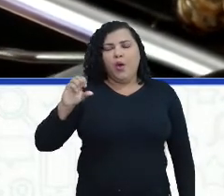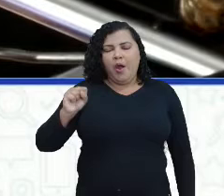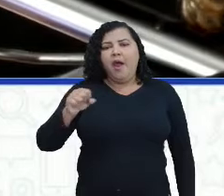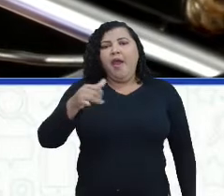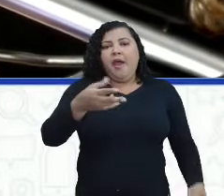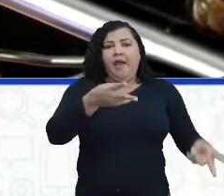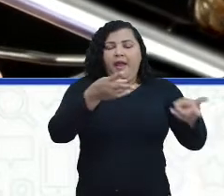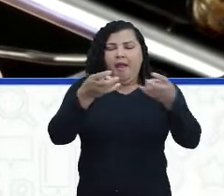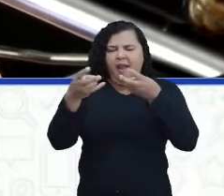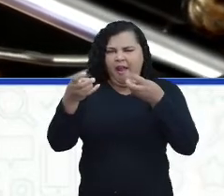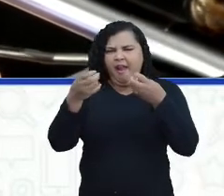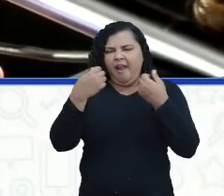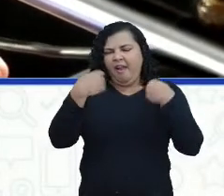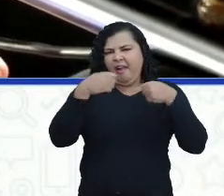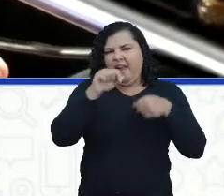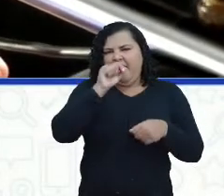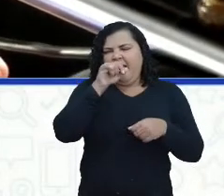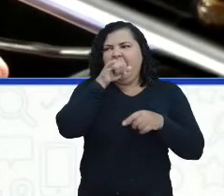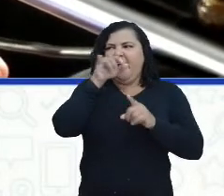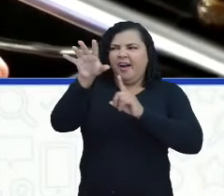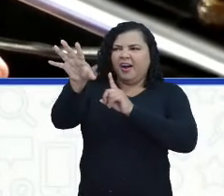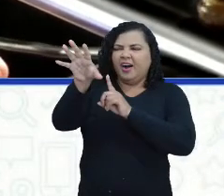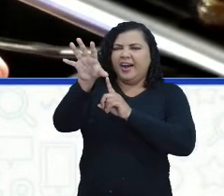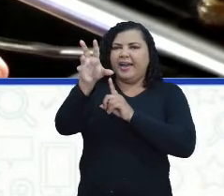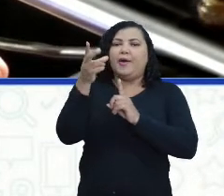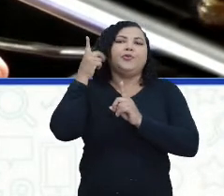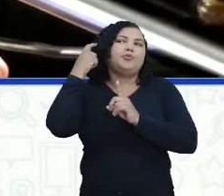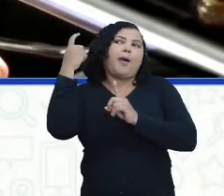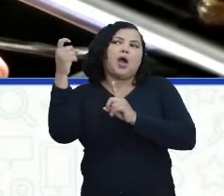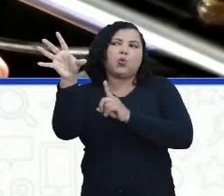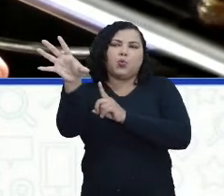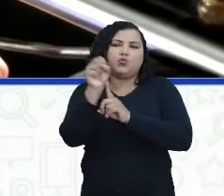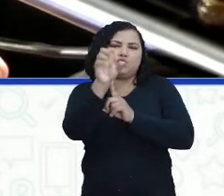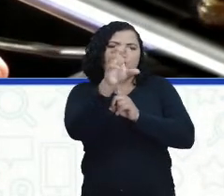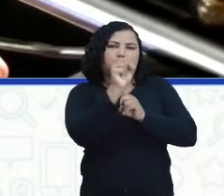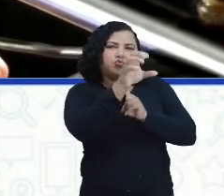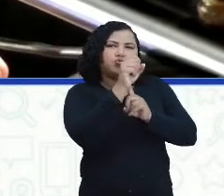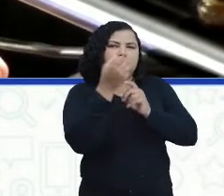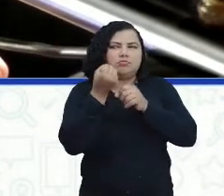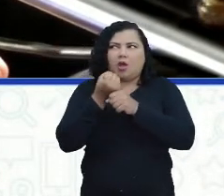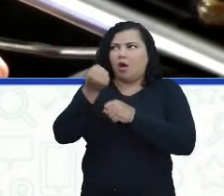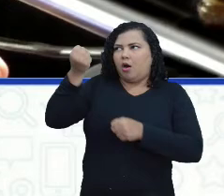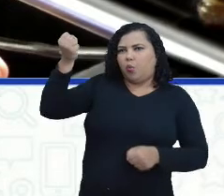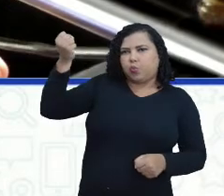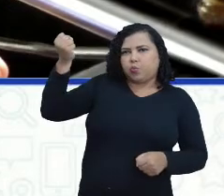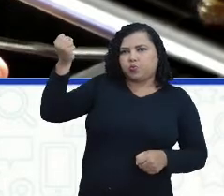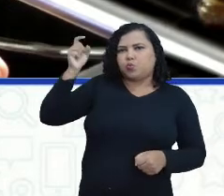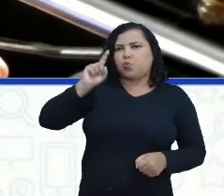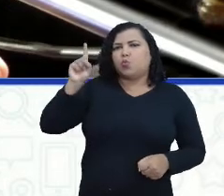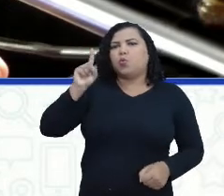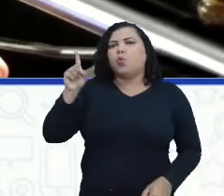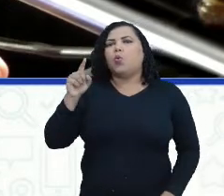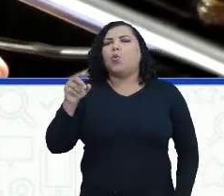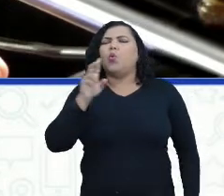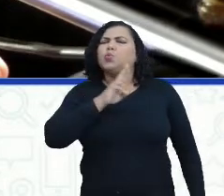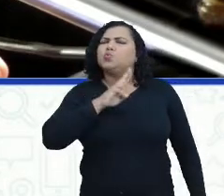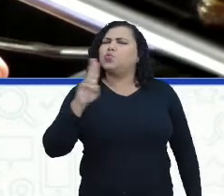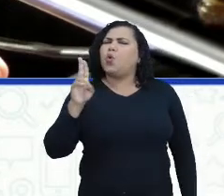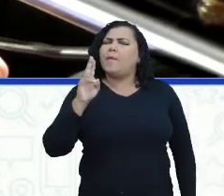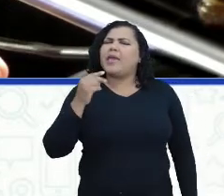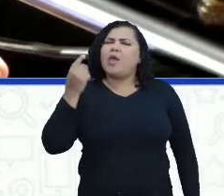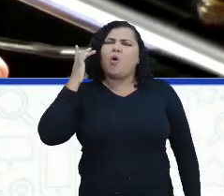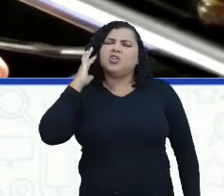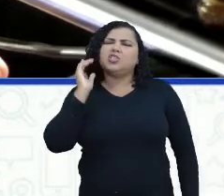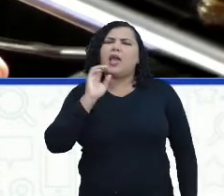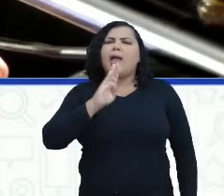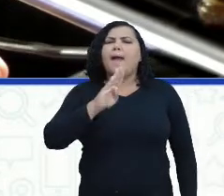ser colocado dentro dos ambientes digitais. Aí vocês estão vendo aquele grande microfone chamado, acho que é Boom o nome desse